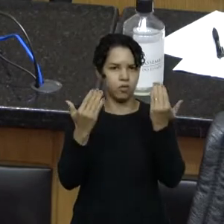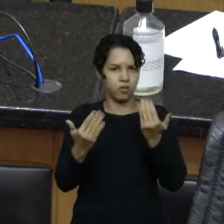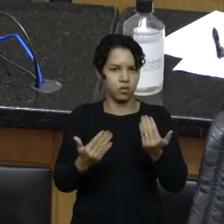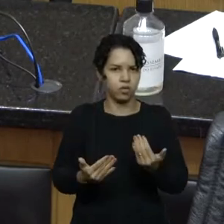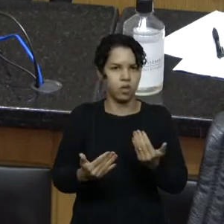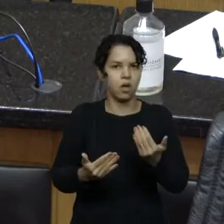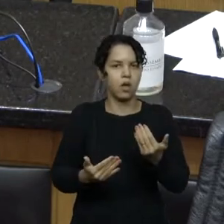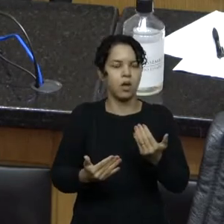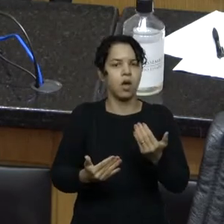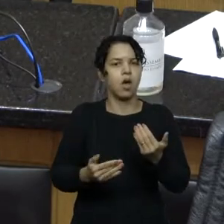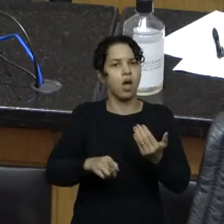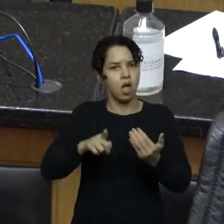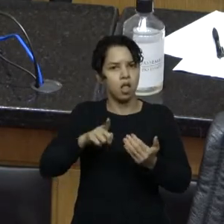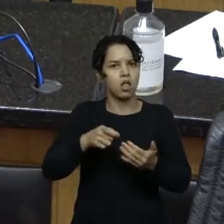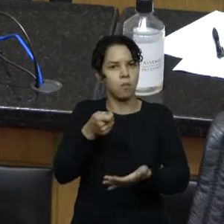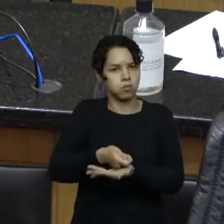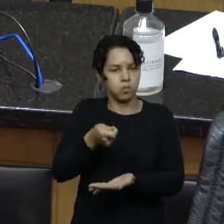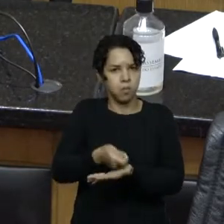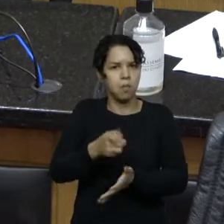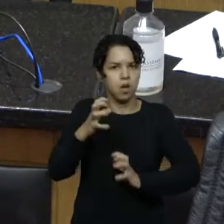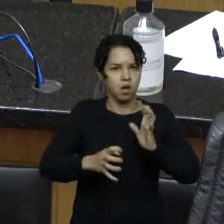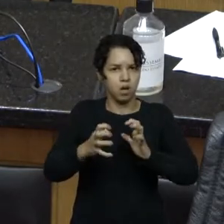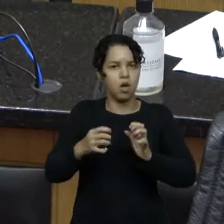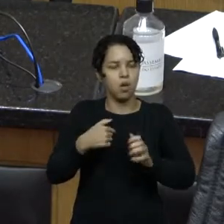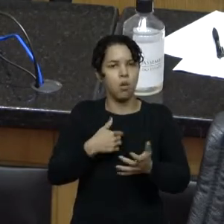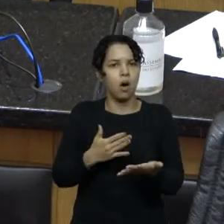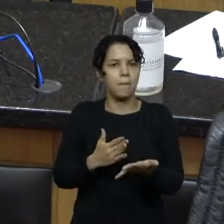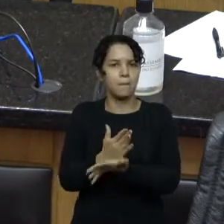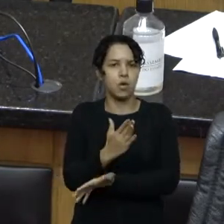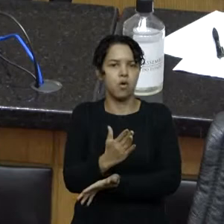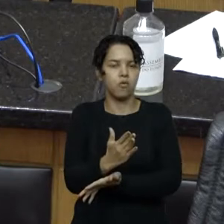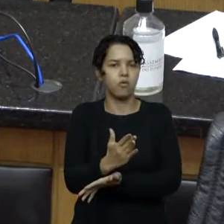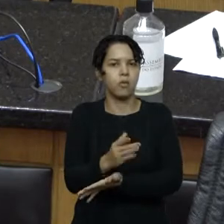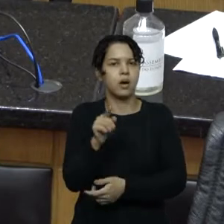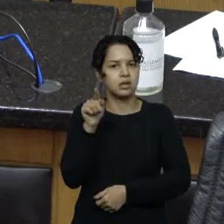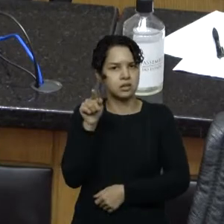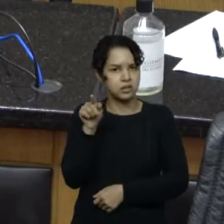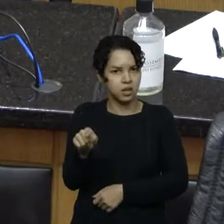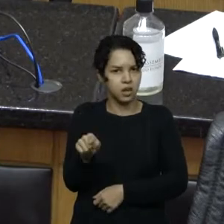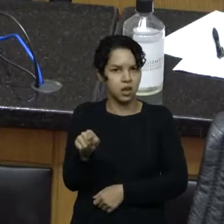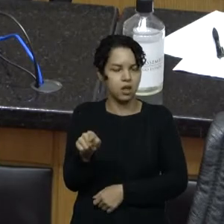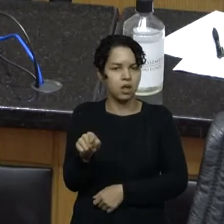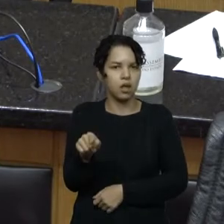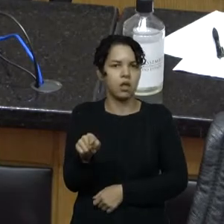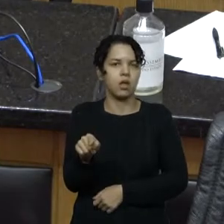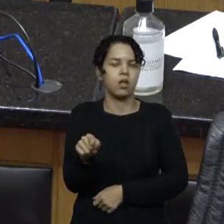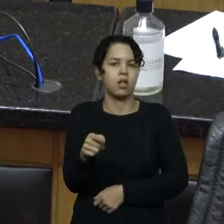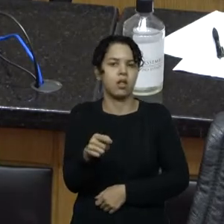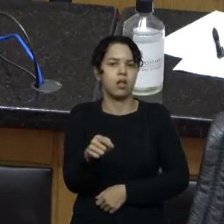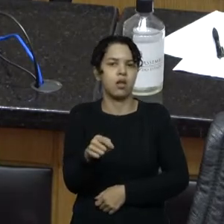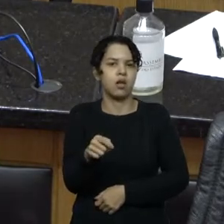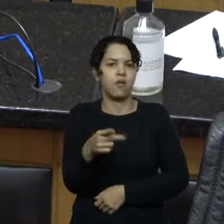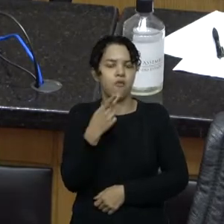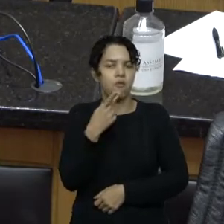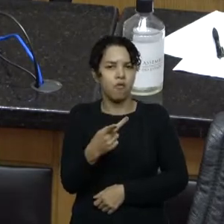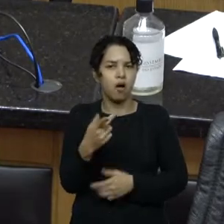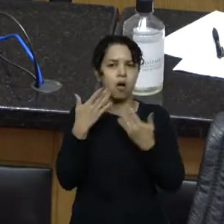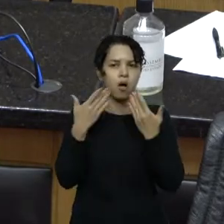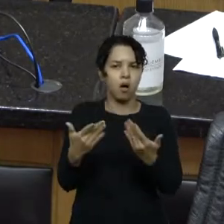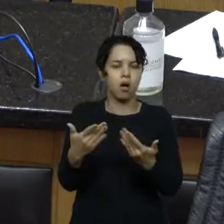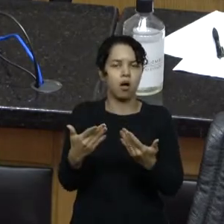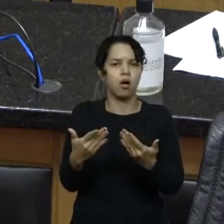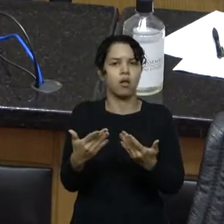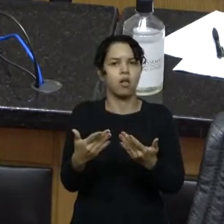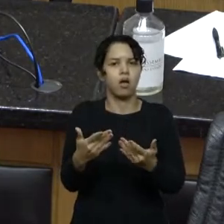briga por isso eu aprovo mas quando ele põe esta casa como se fosse algoz do